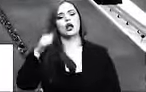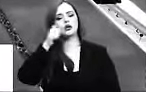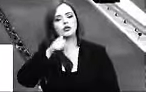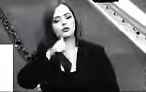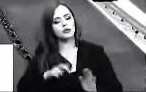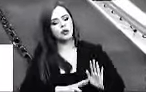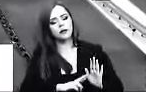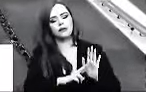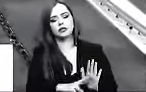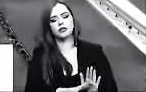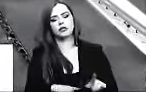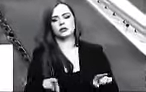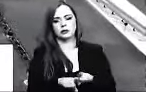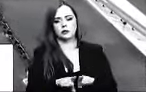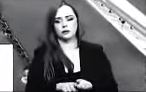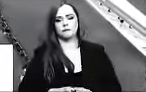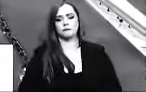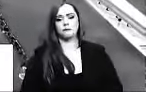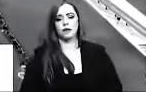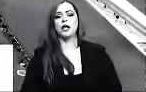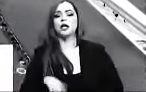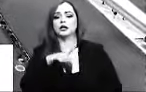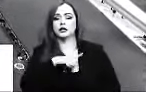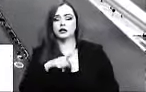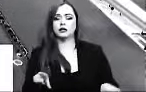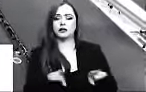checa nem com o chefe.